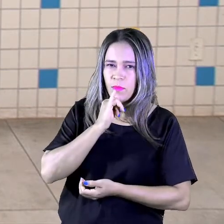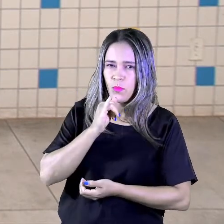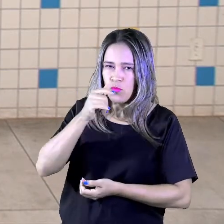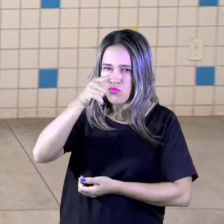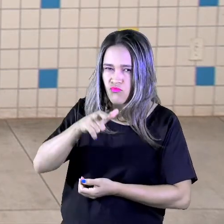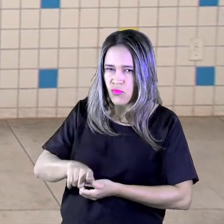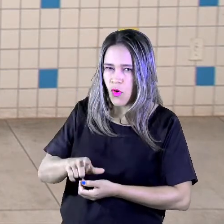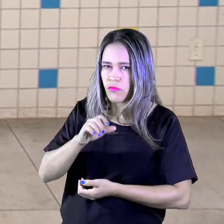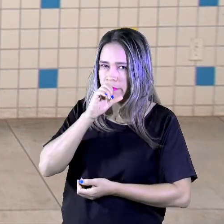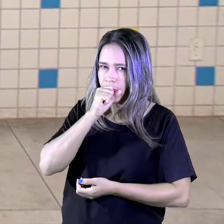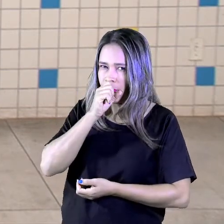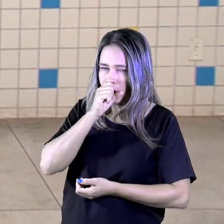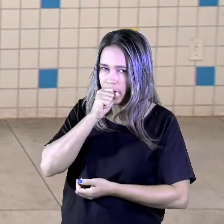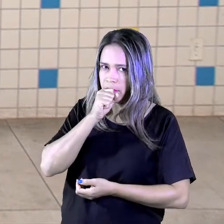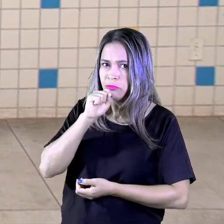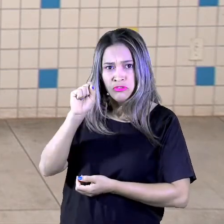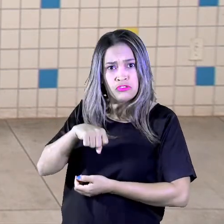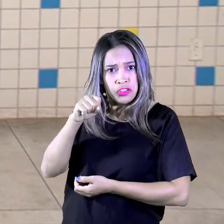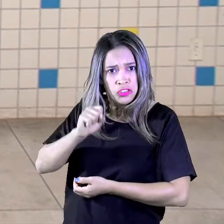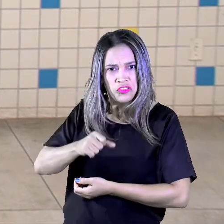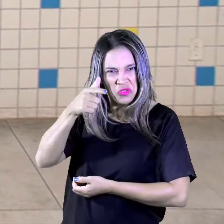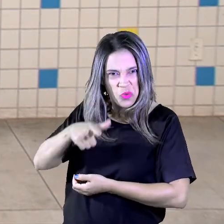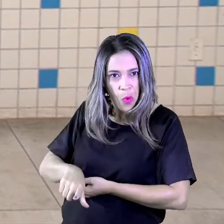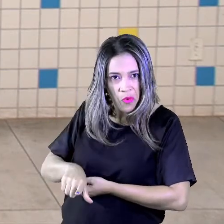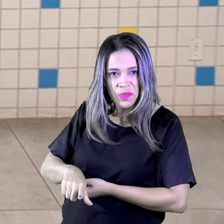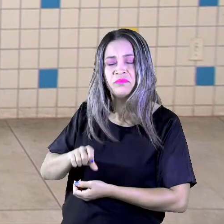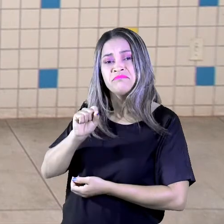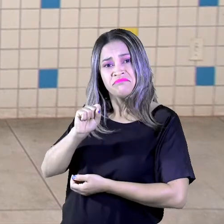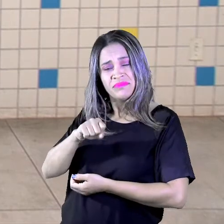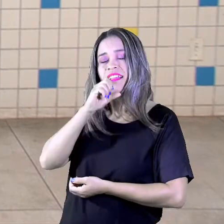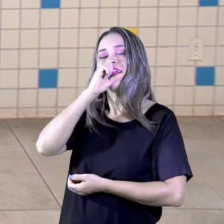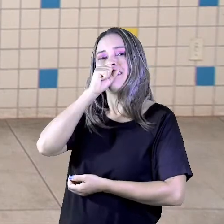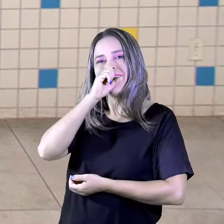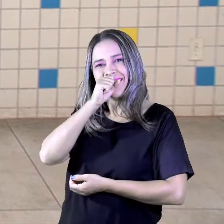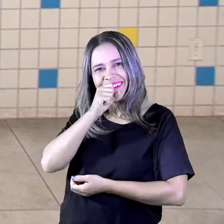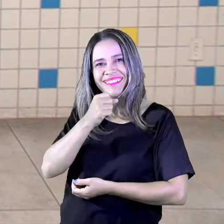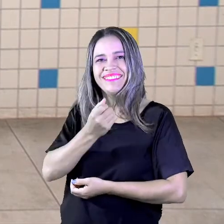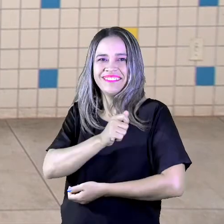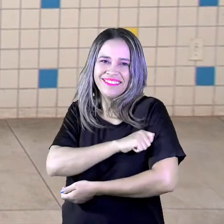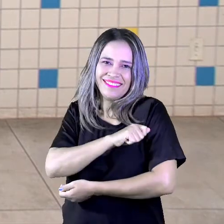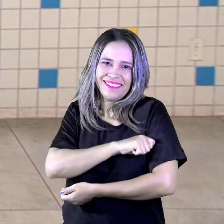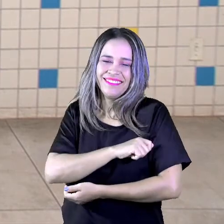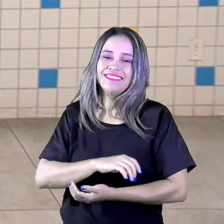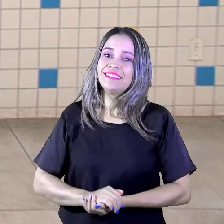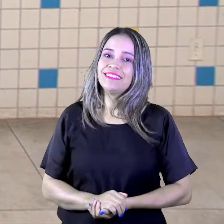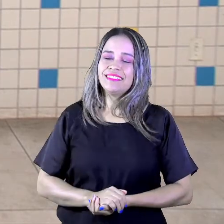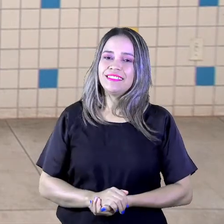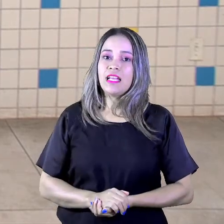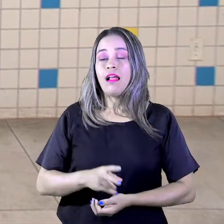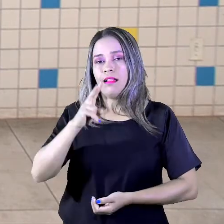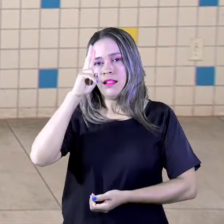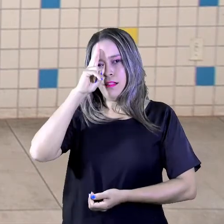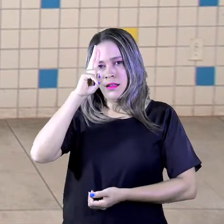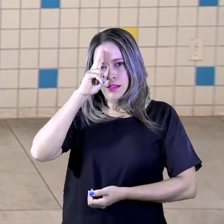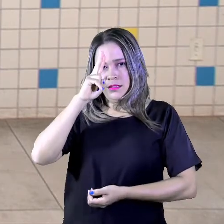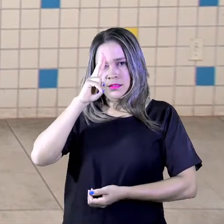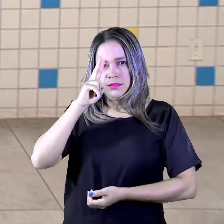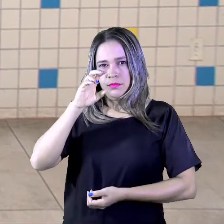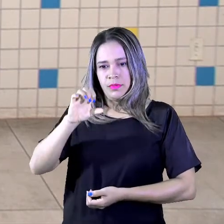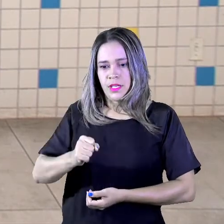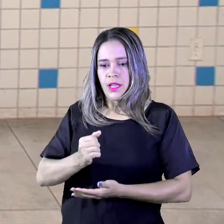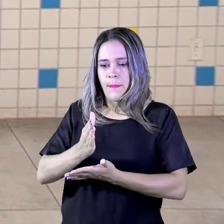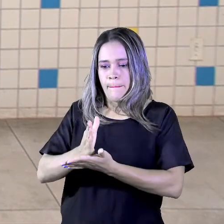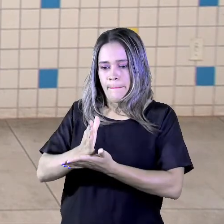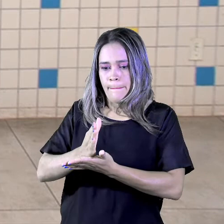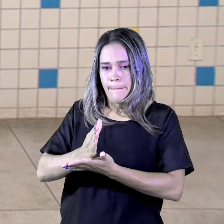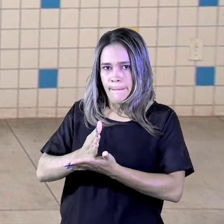novo da laranja. Sim, de novo a laranja, turminha. Lembra, se eu peguei uma parte da laranja